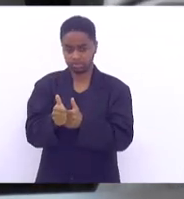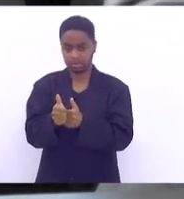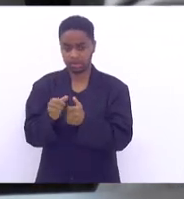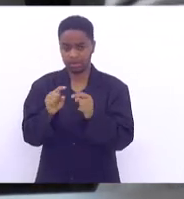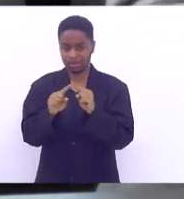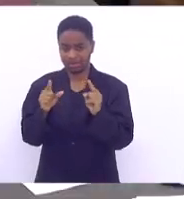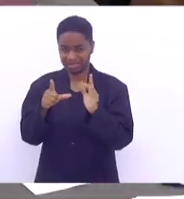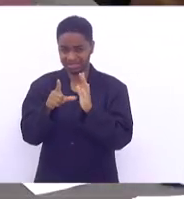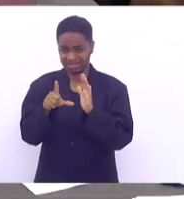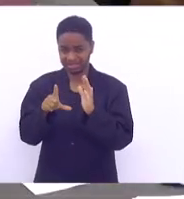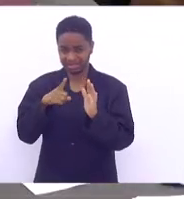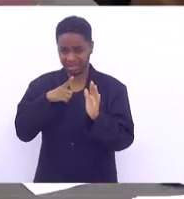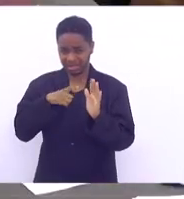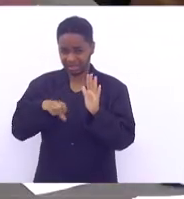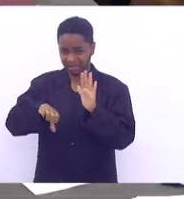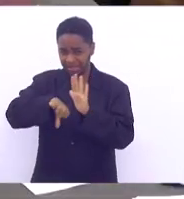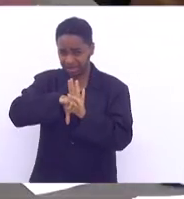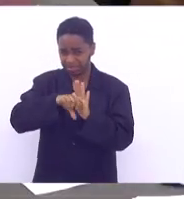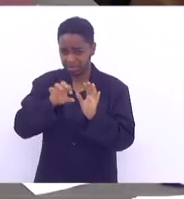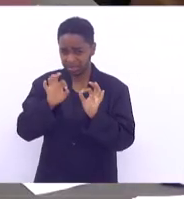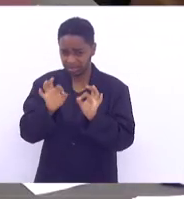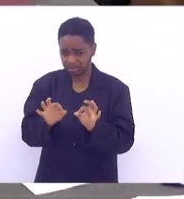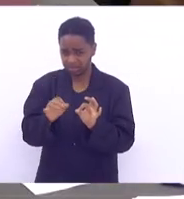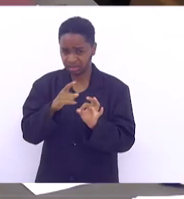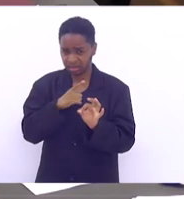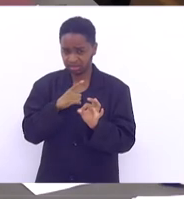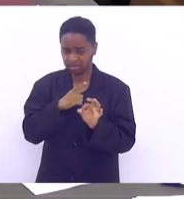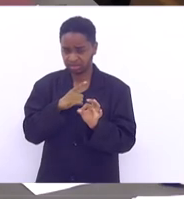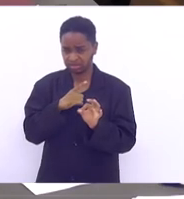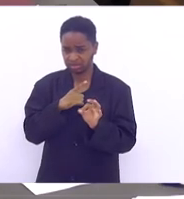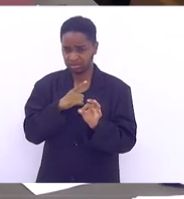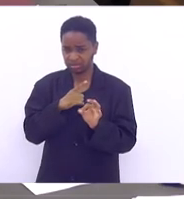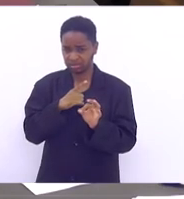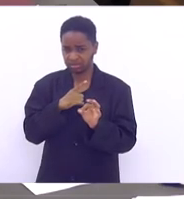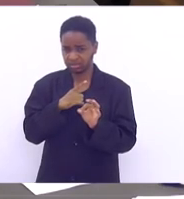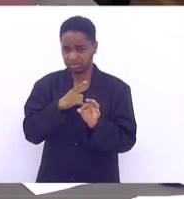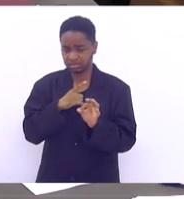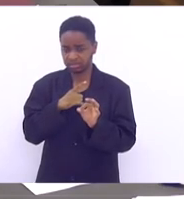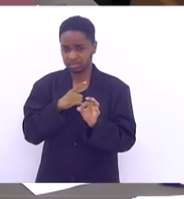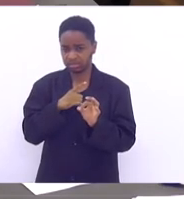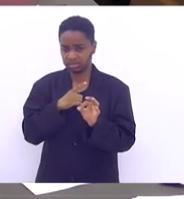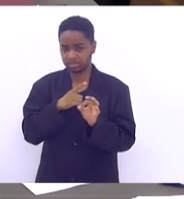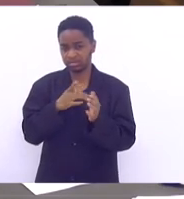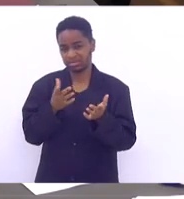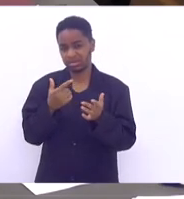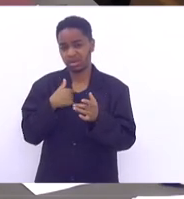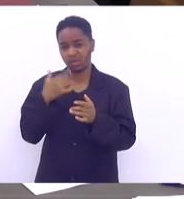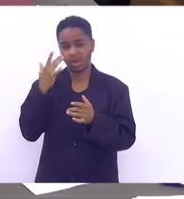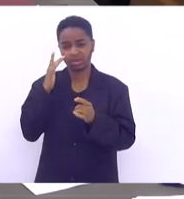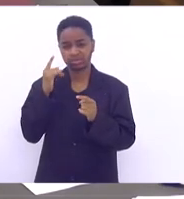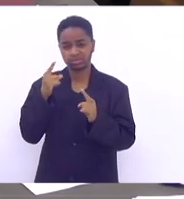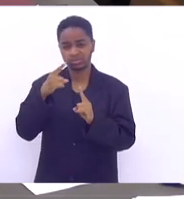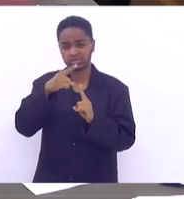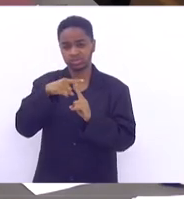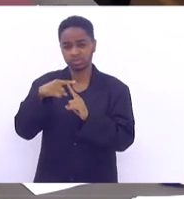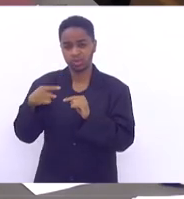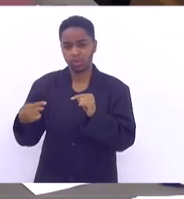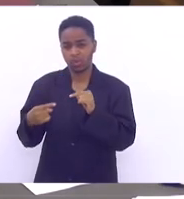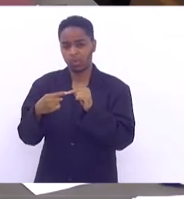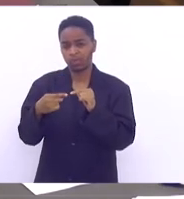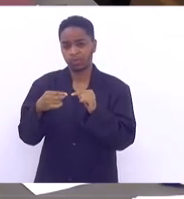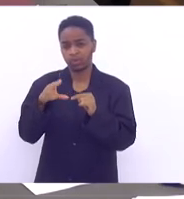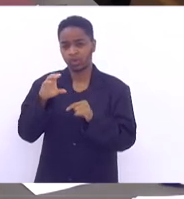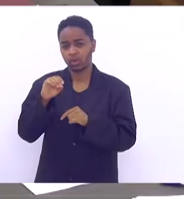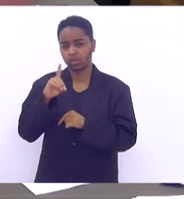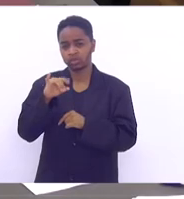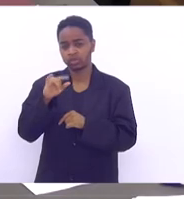existe crime de stalking. Existe o tipo penal. Sim, mas eu acho que tá tipificado, não no Código Penal,